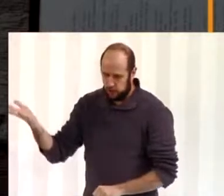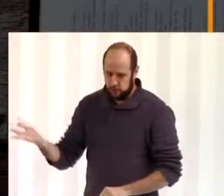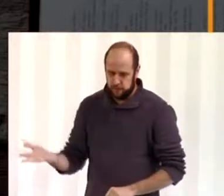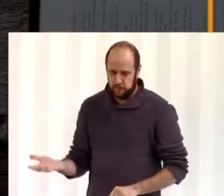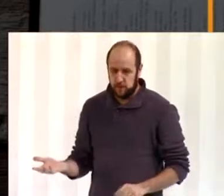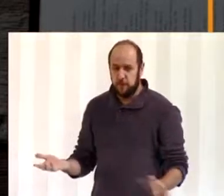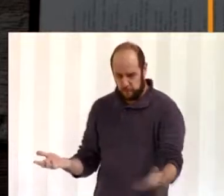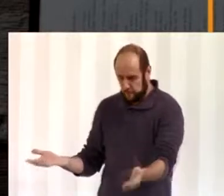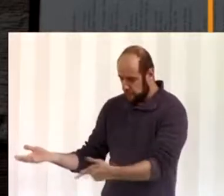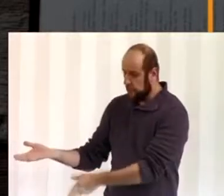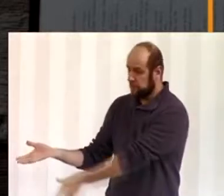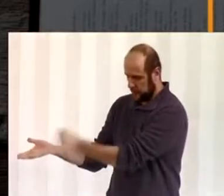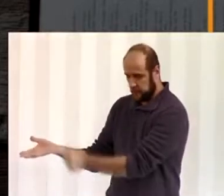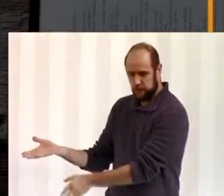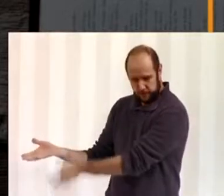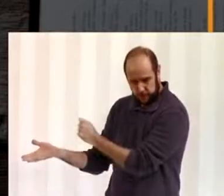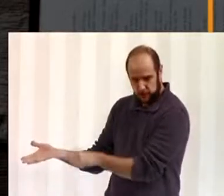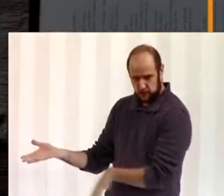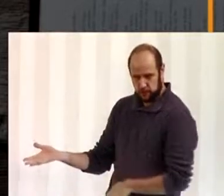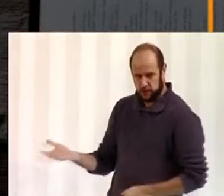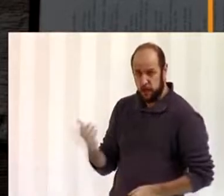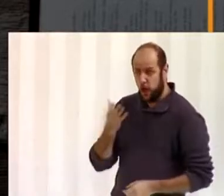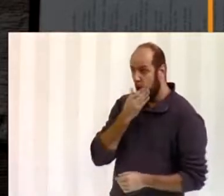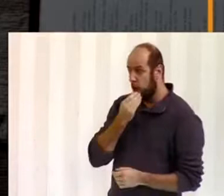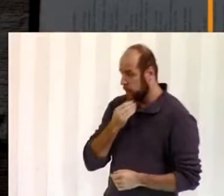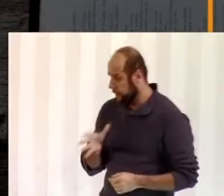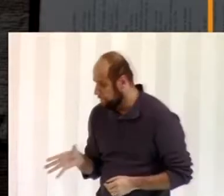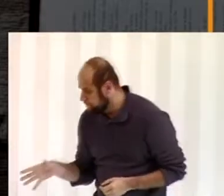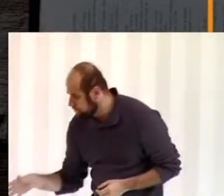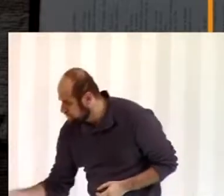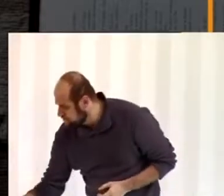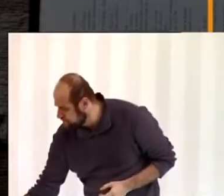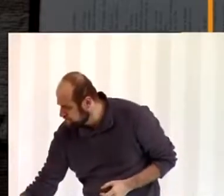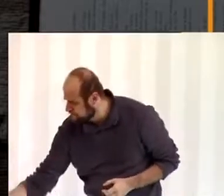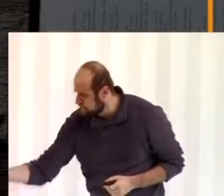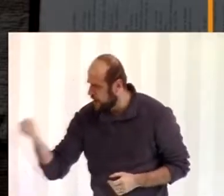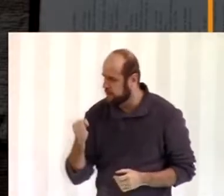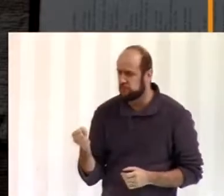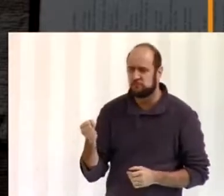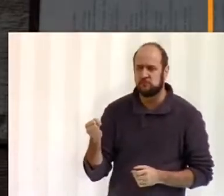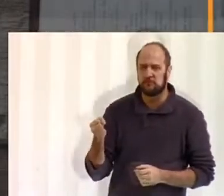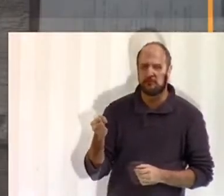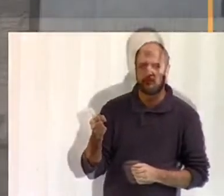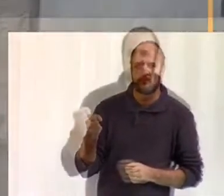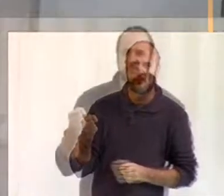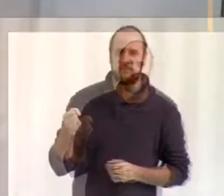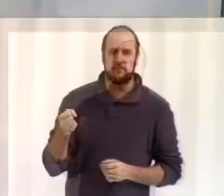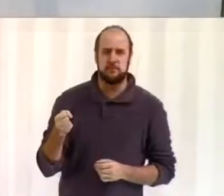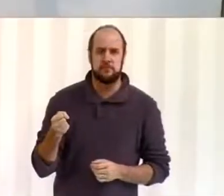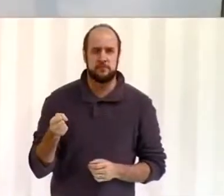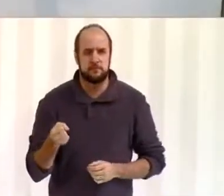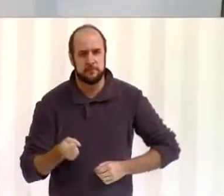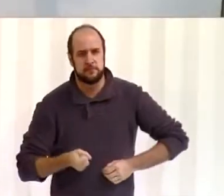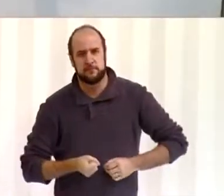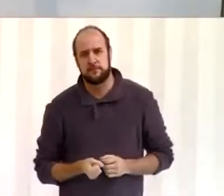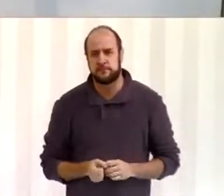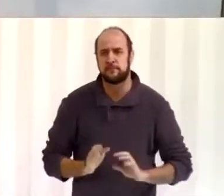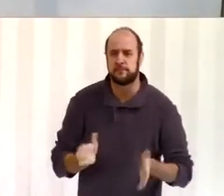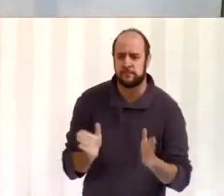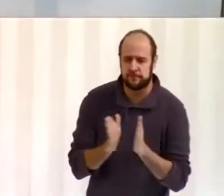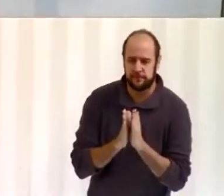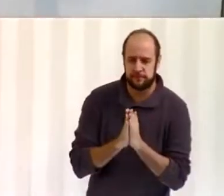levanta-o. Estendeu ele a mão e o tomou. Oremos, queridos, mais uma